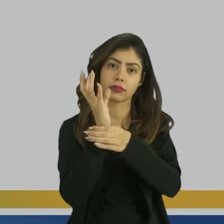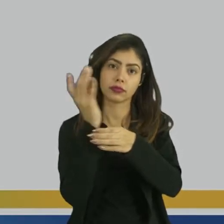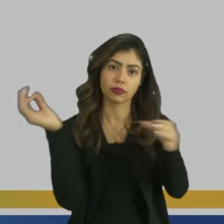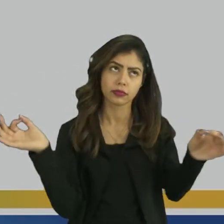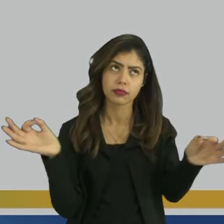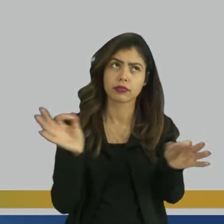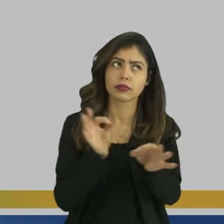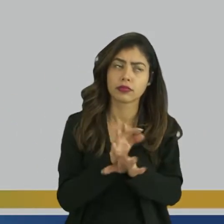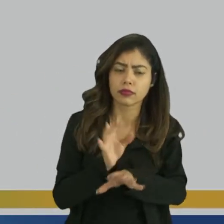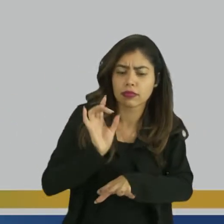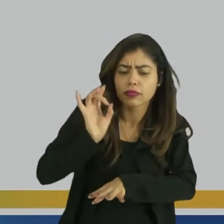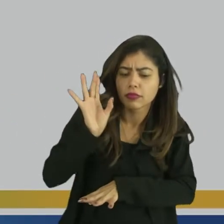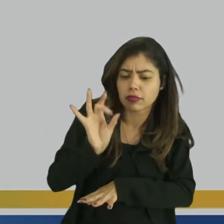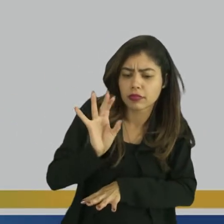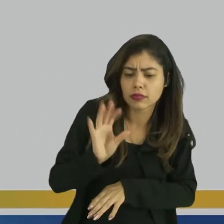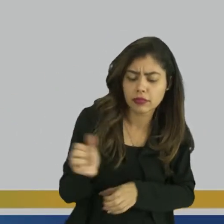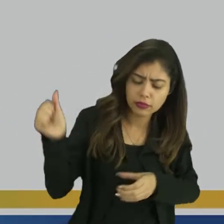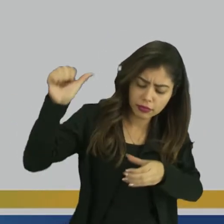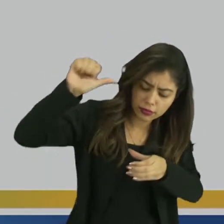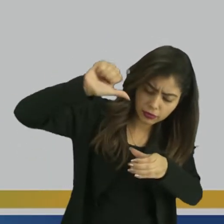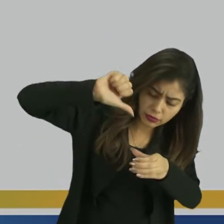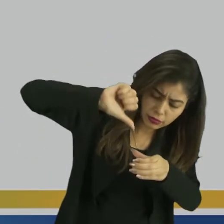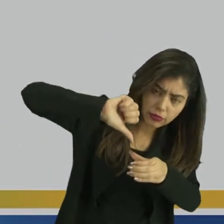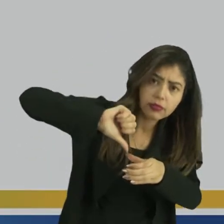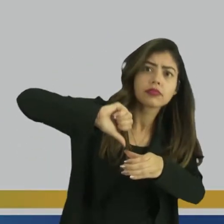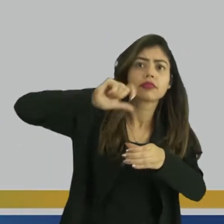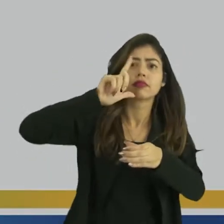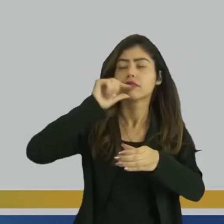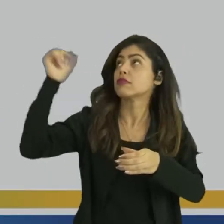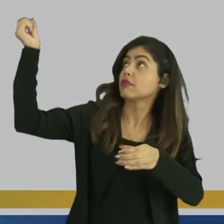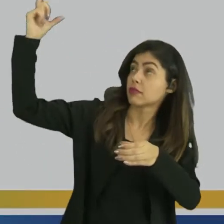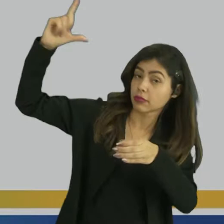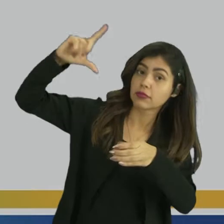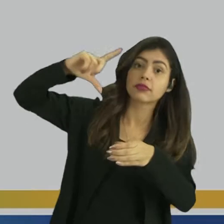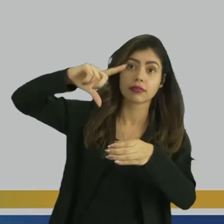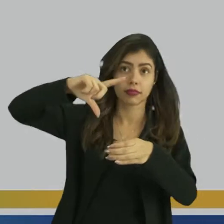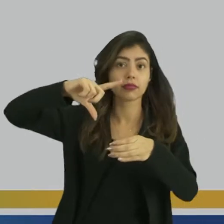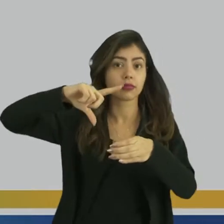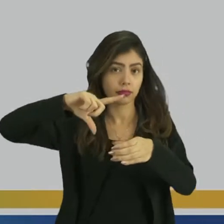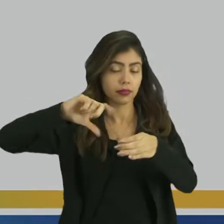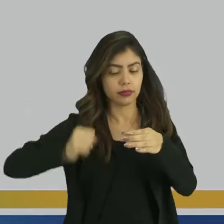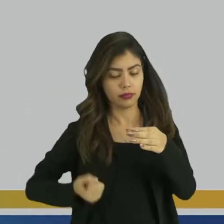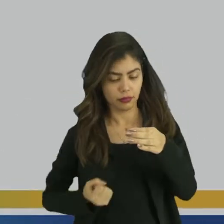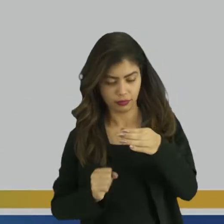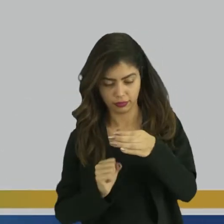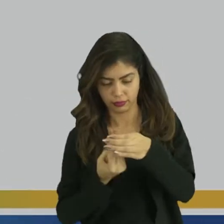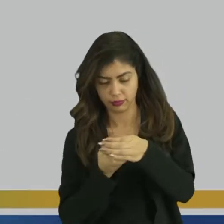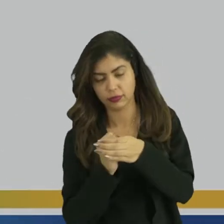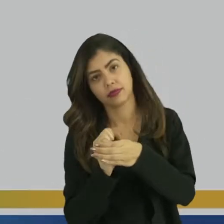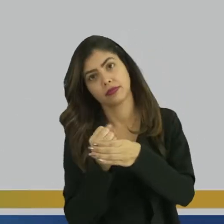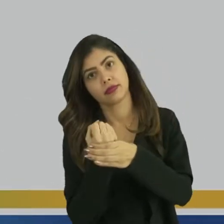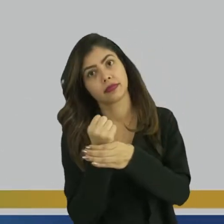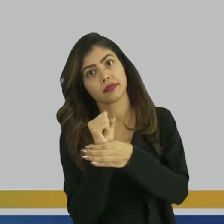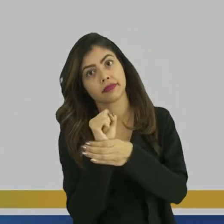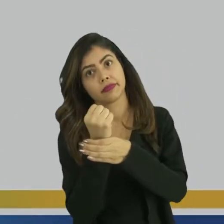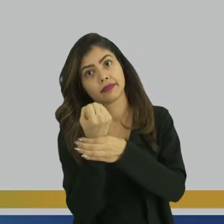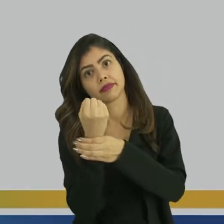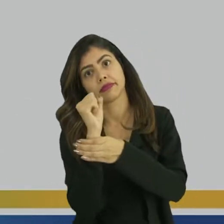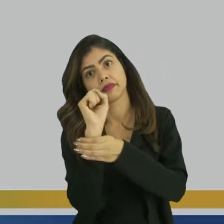cada vez que ela é regada e que ela recebe luz solar, ela vai crescendo,